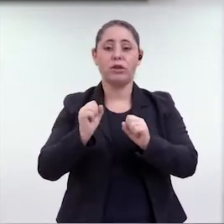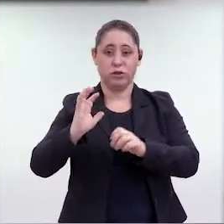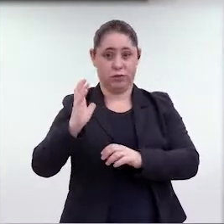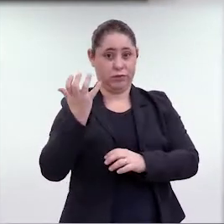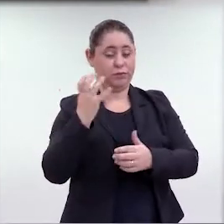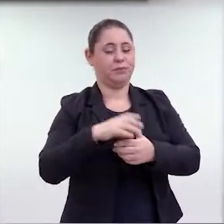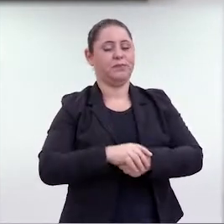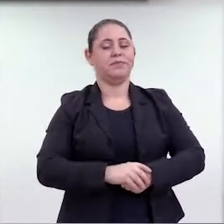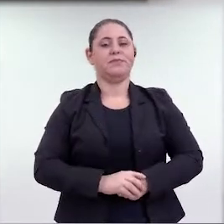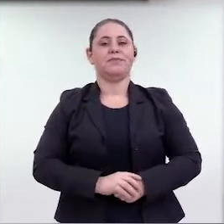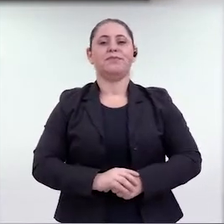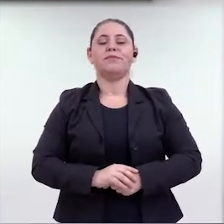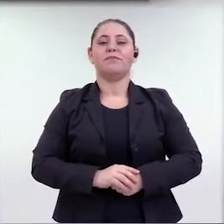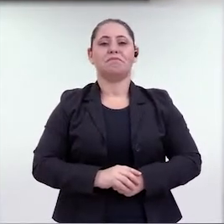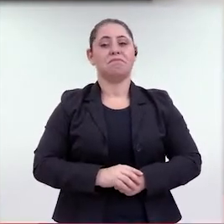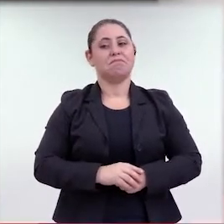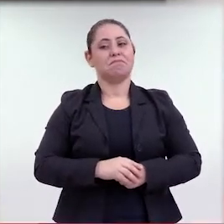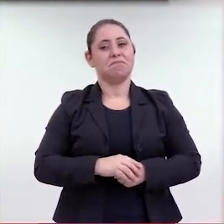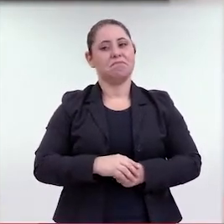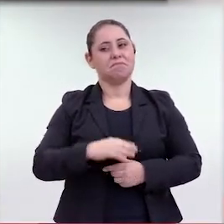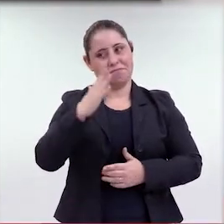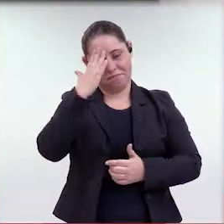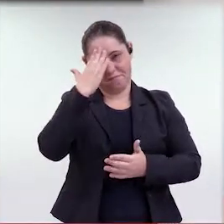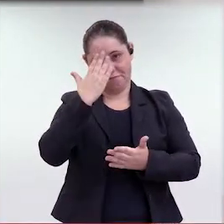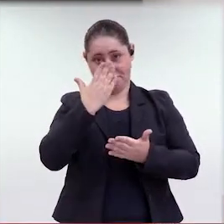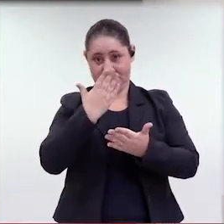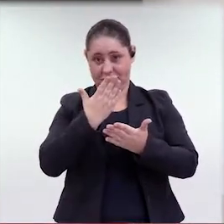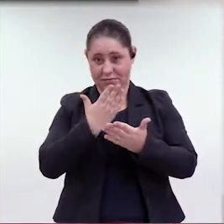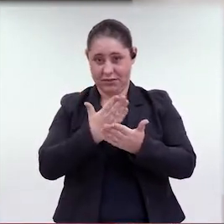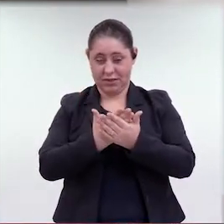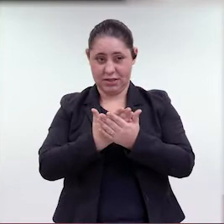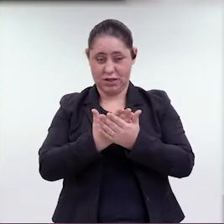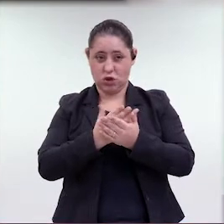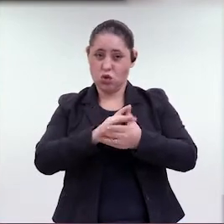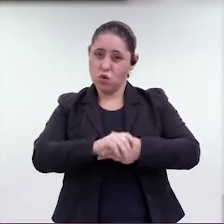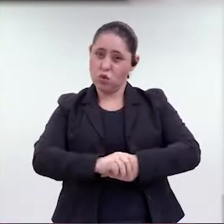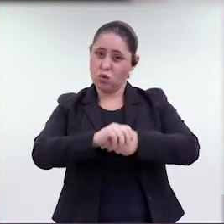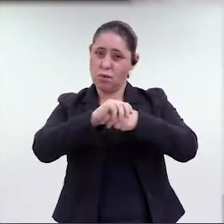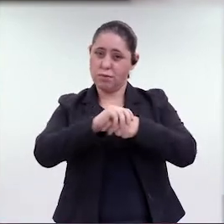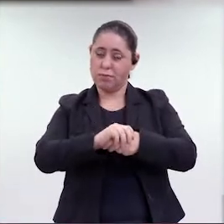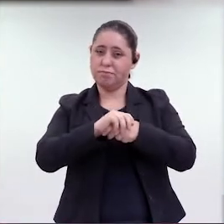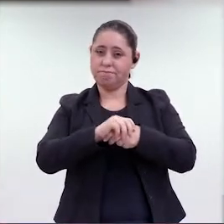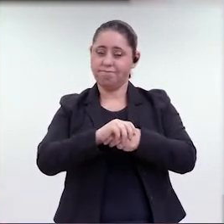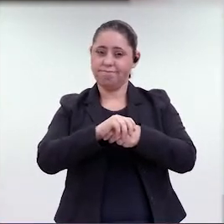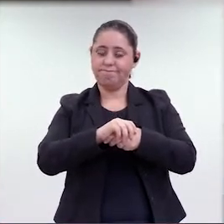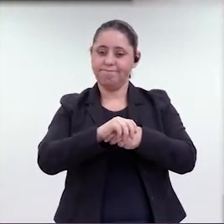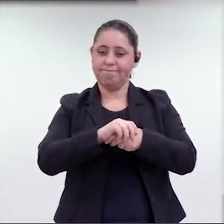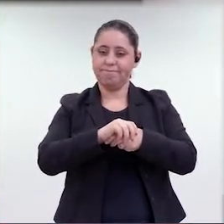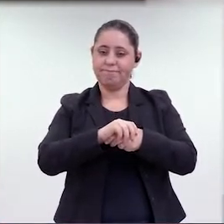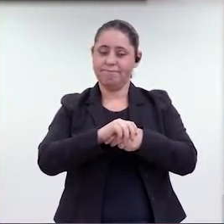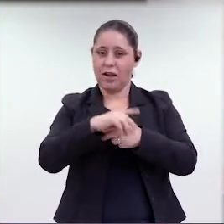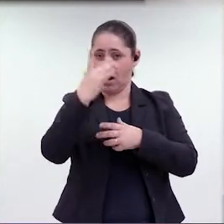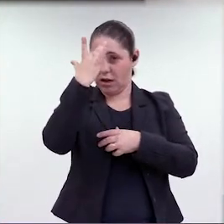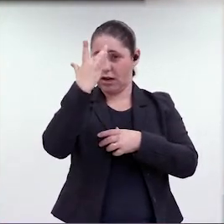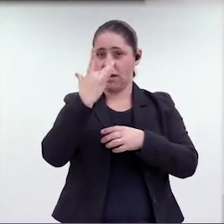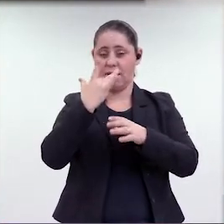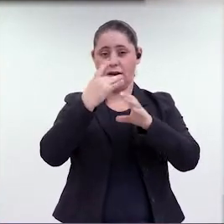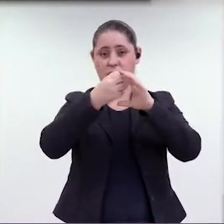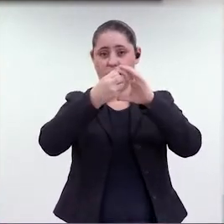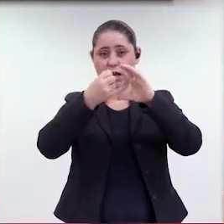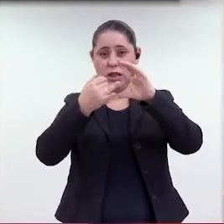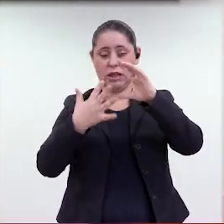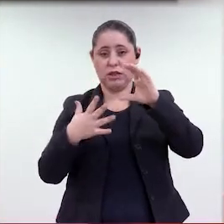acontecer? Olha, eu acredito que, assim, na questão de cumprimentos, é uma característica muito